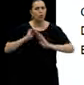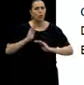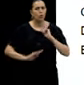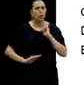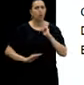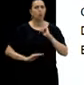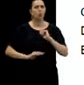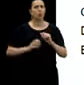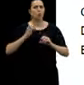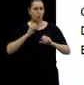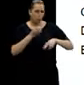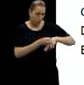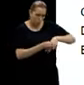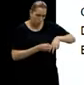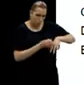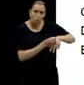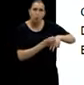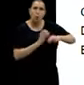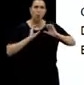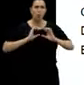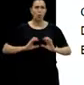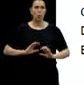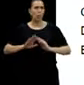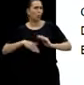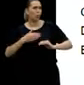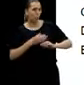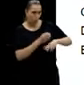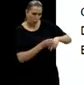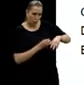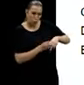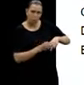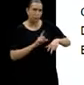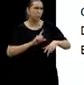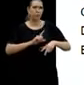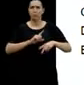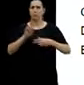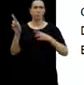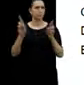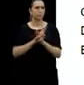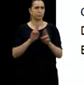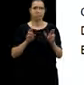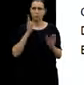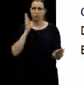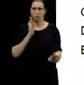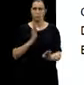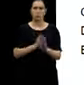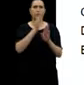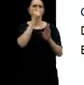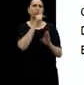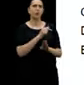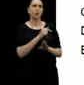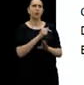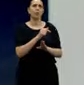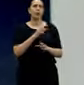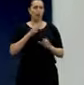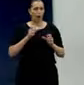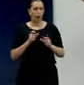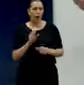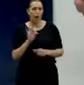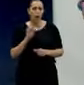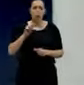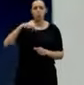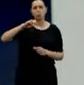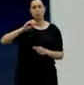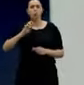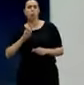construção dos órgãos do corpo inteiro, né? Então, não está relacionado diretamente ao tumor. O tumor